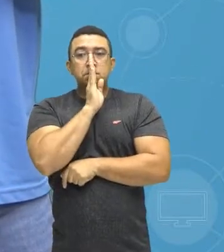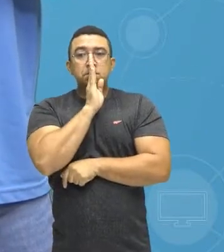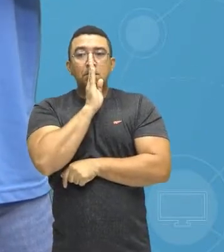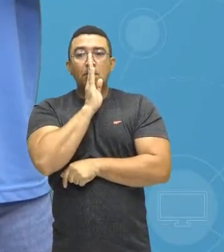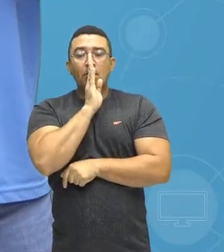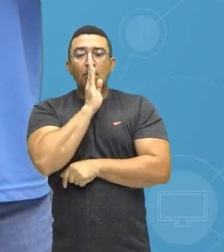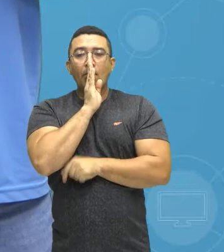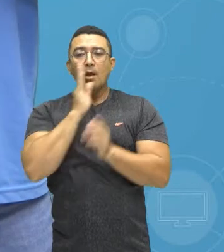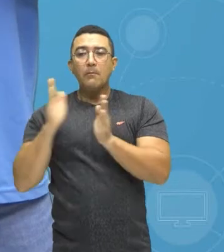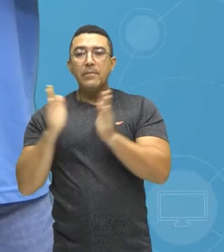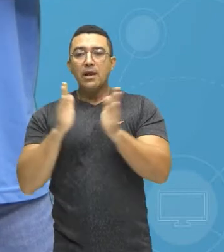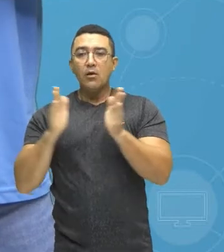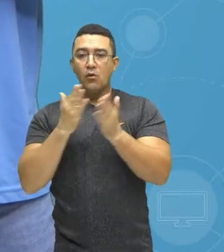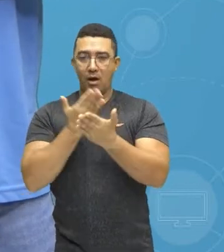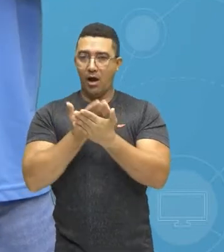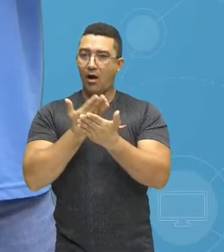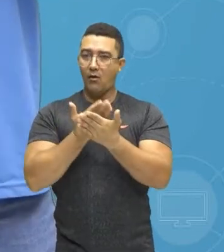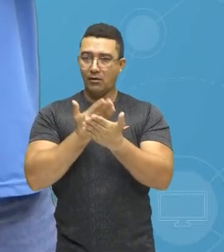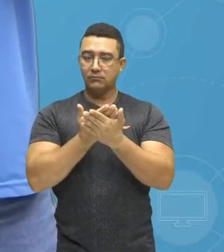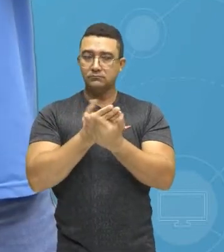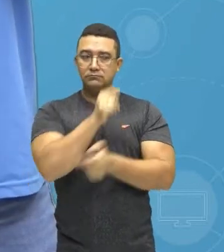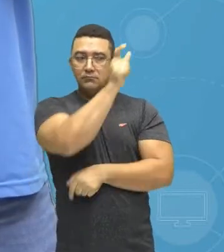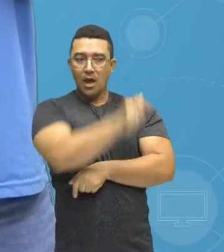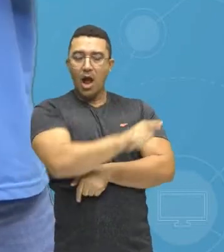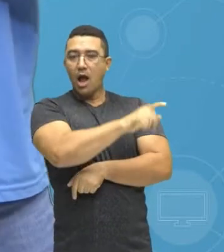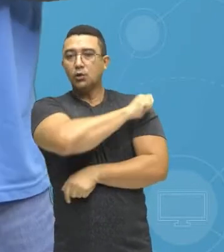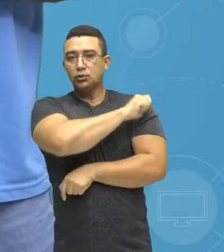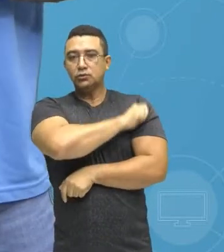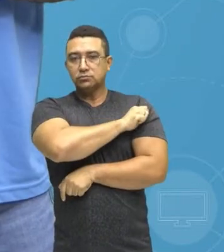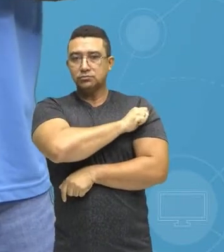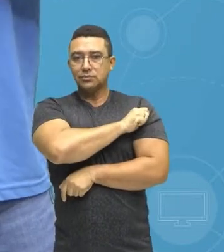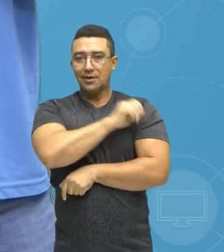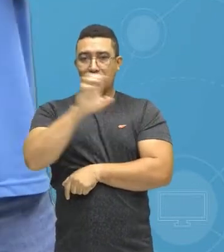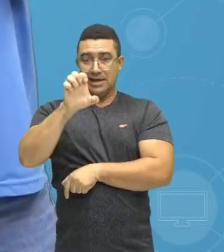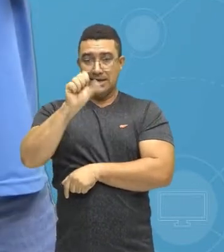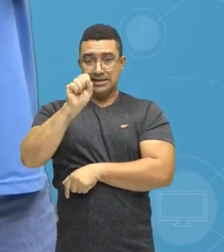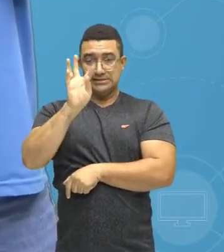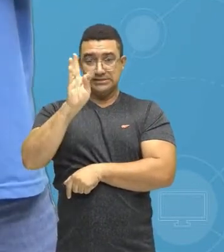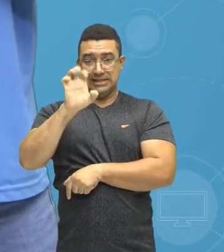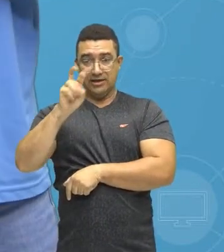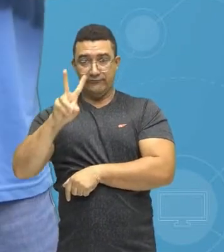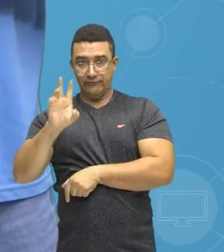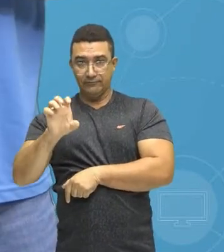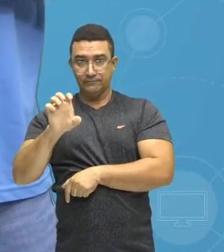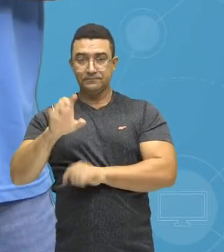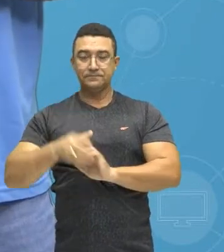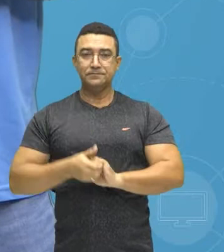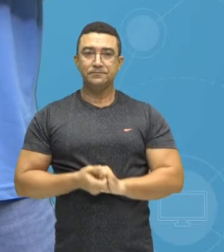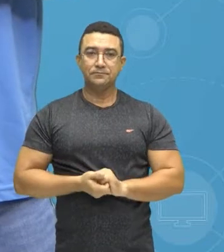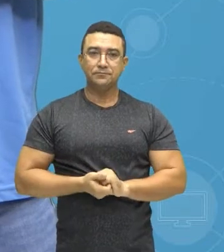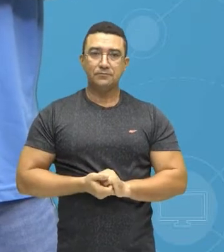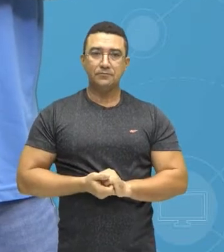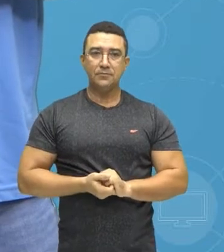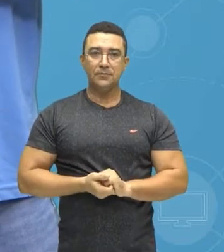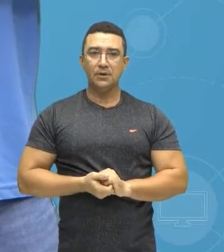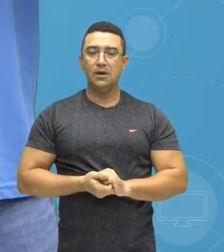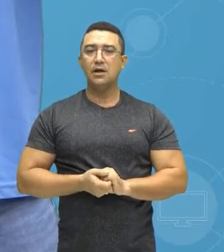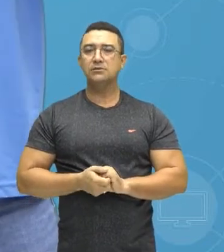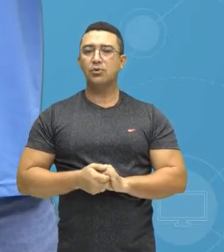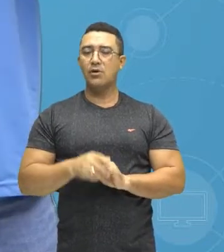transitório do aluno, ele esteve. Outro exemplo, olha só aí, ó. Outro exemplo aqui. O